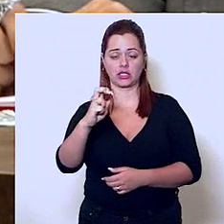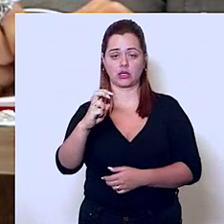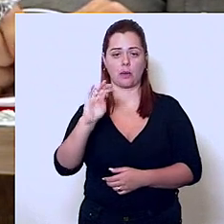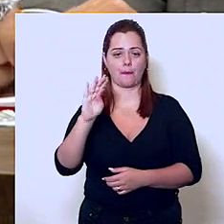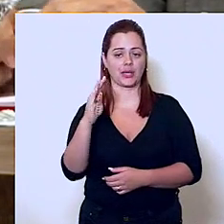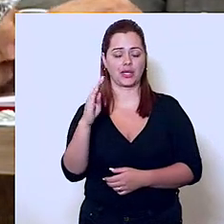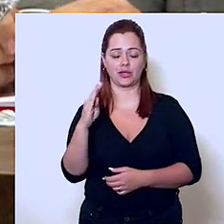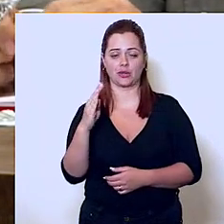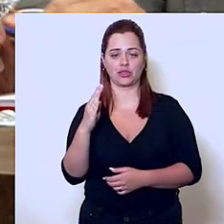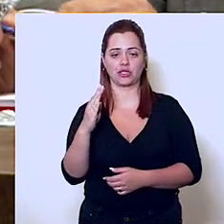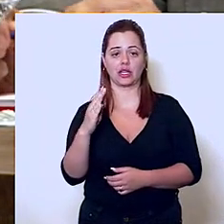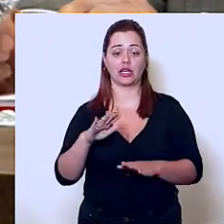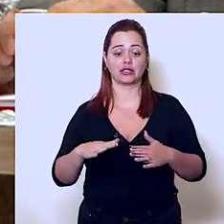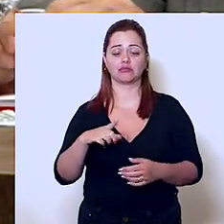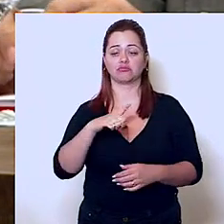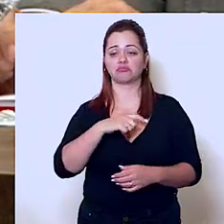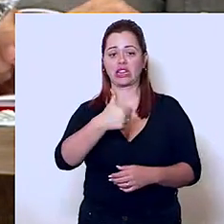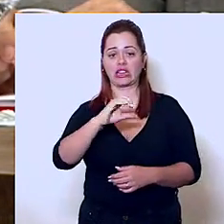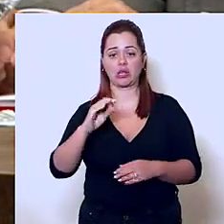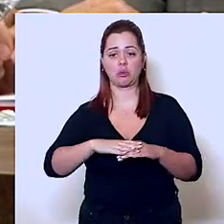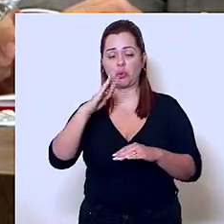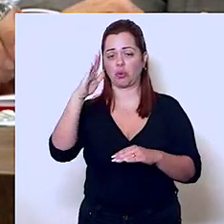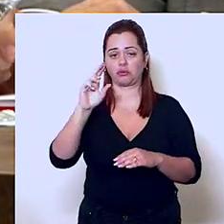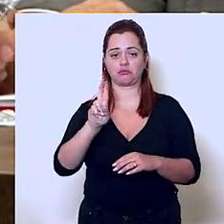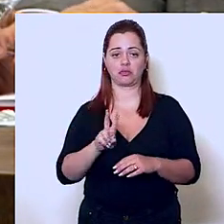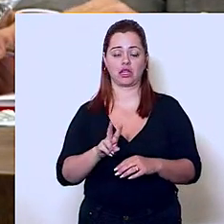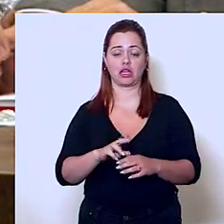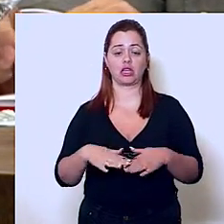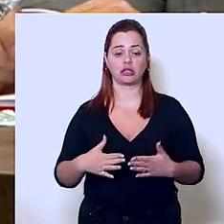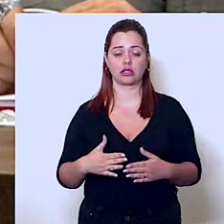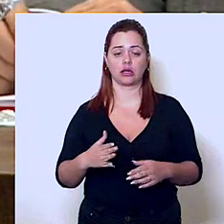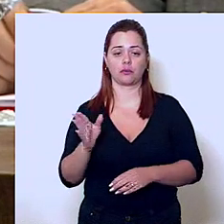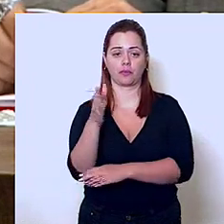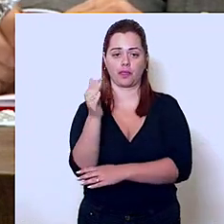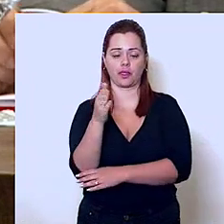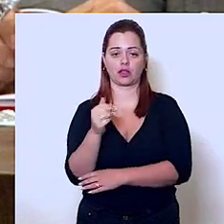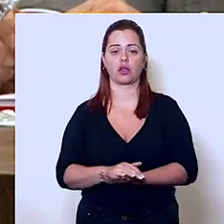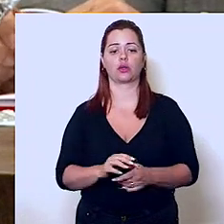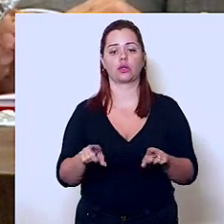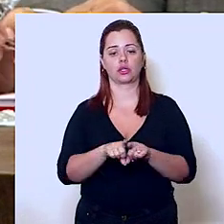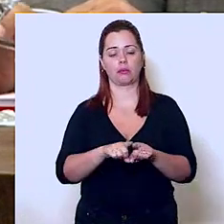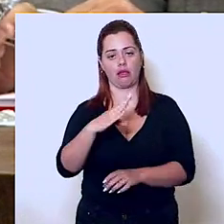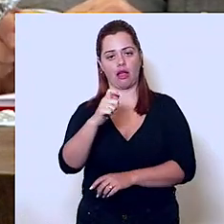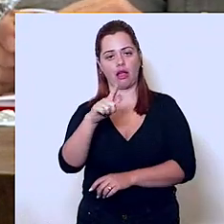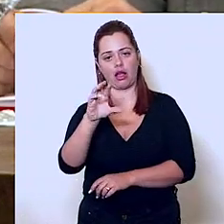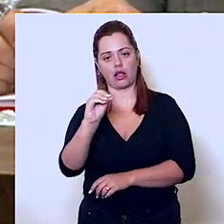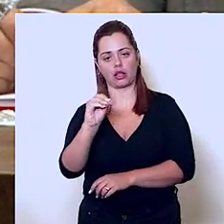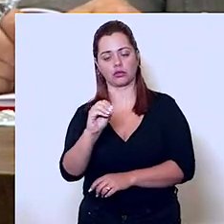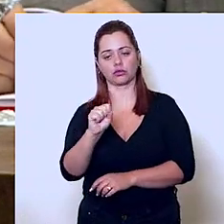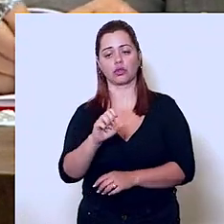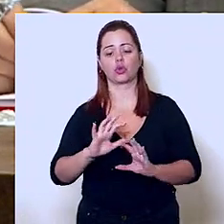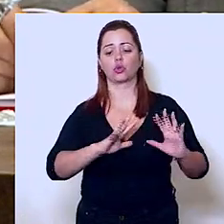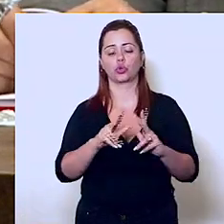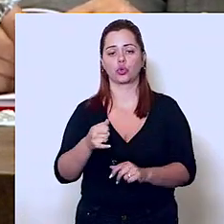Então, o embaixador Paulo Tarso e também o Carlos Átila, pelos seus exemplos, eu acho que o